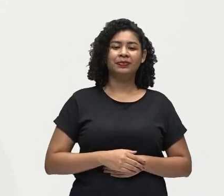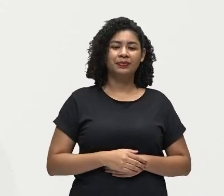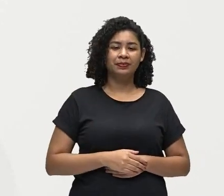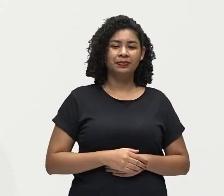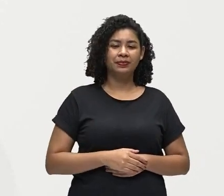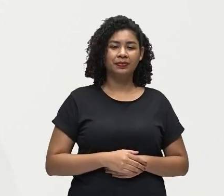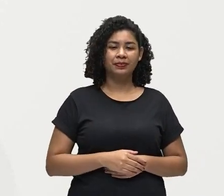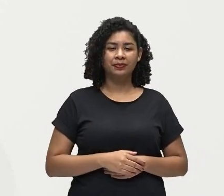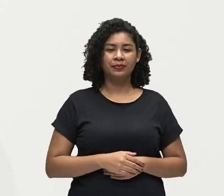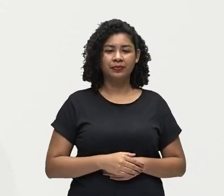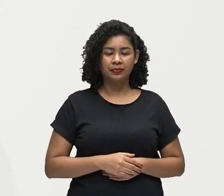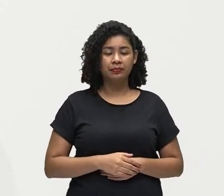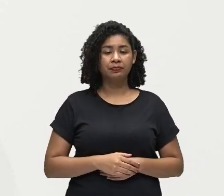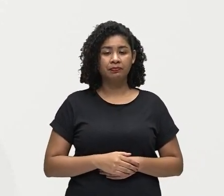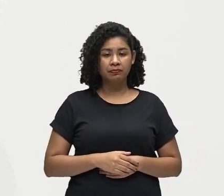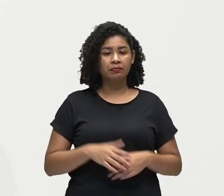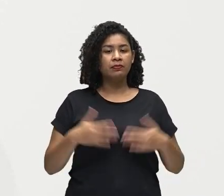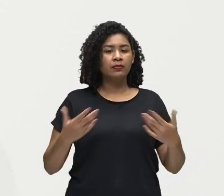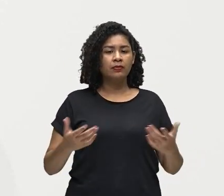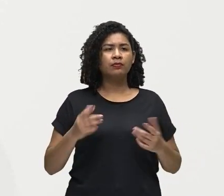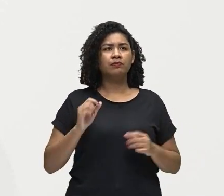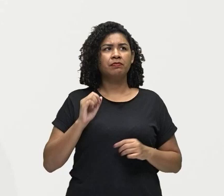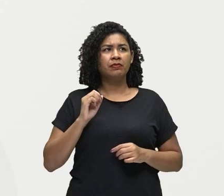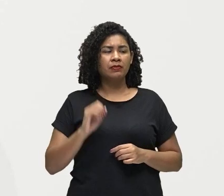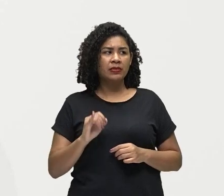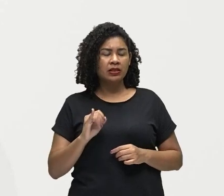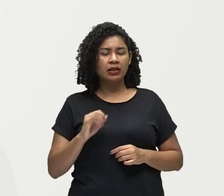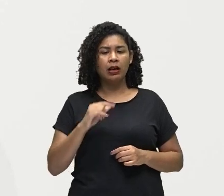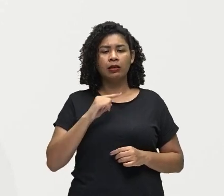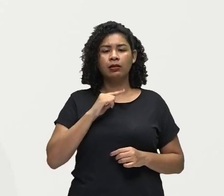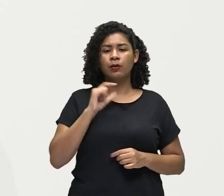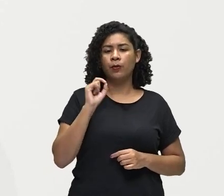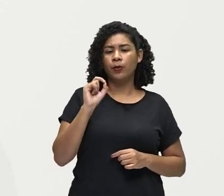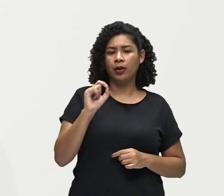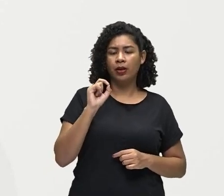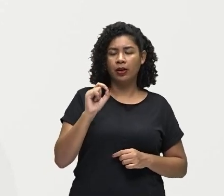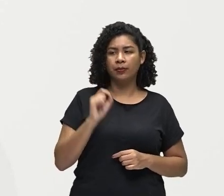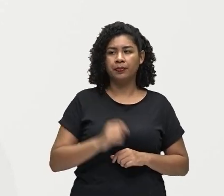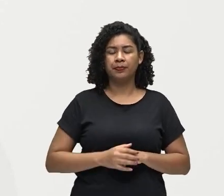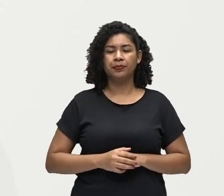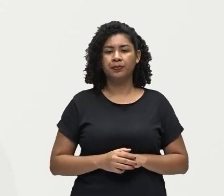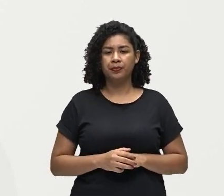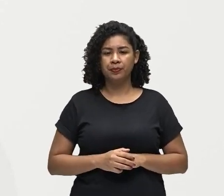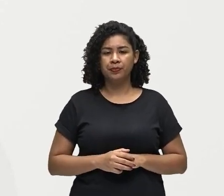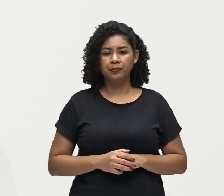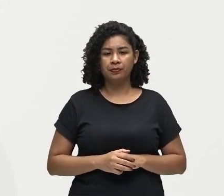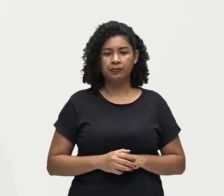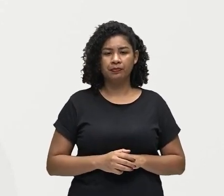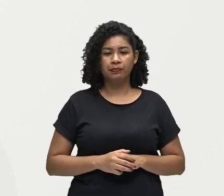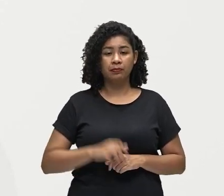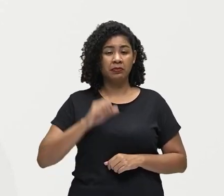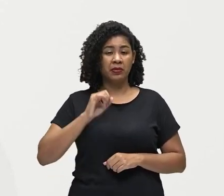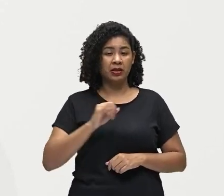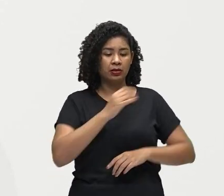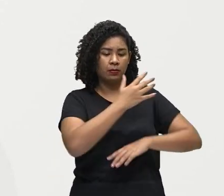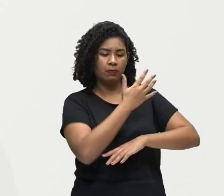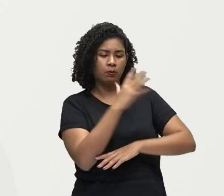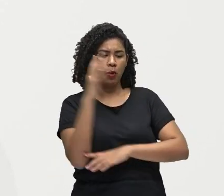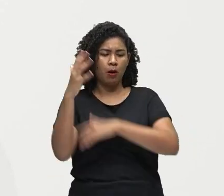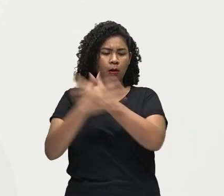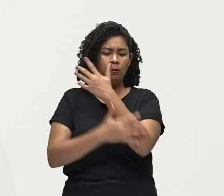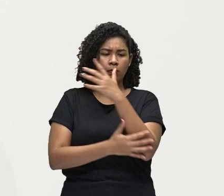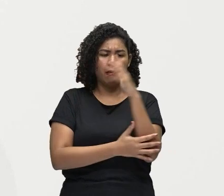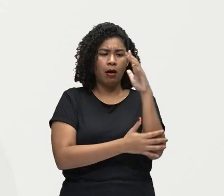olha só, o que vai acontecer, né, se a gente tiver, por exemplo, um desequilíbrio ambiental, né, se a